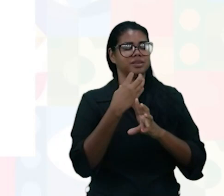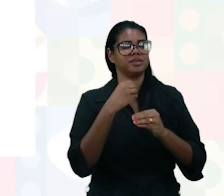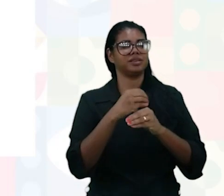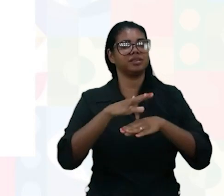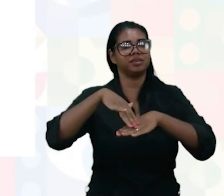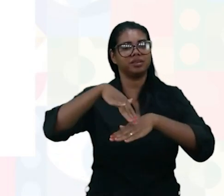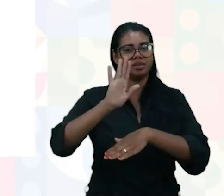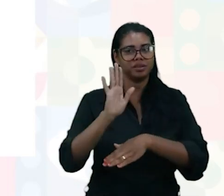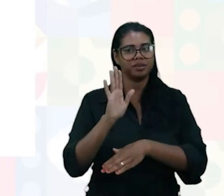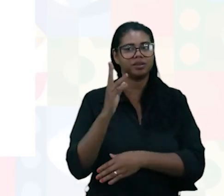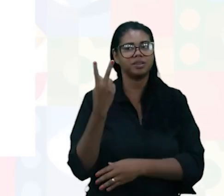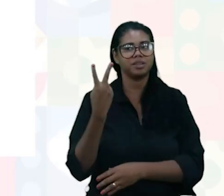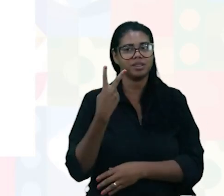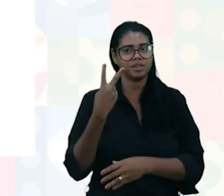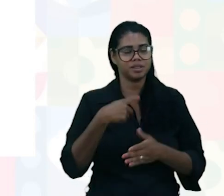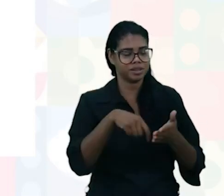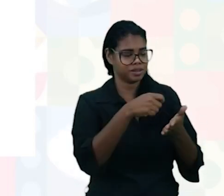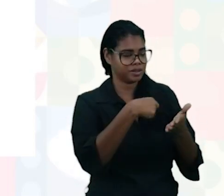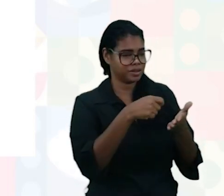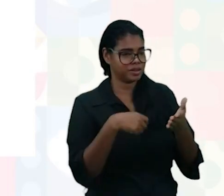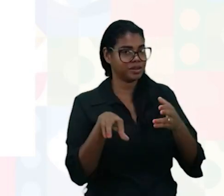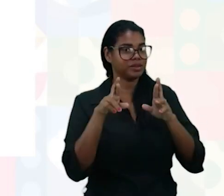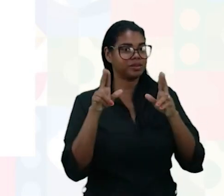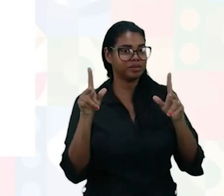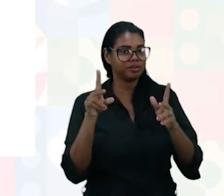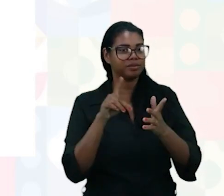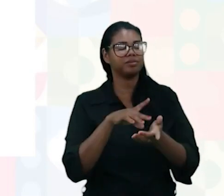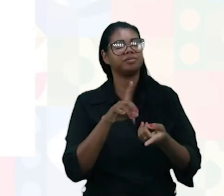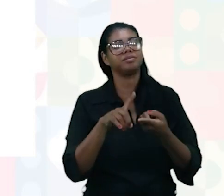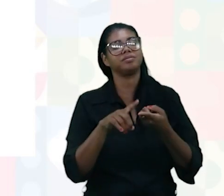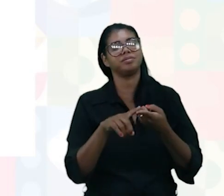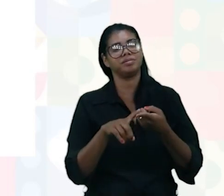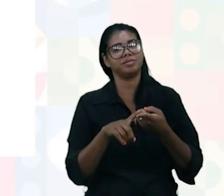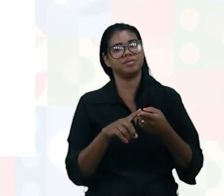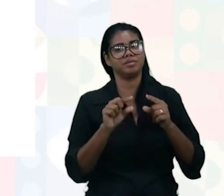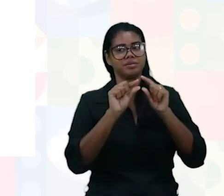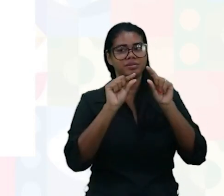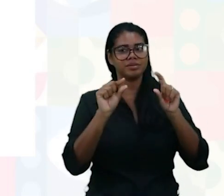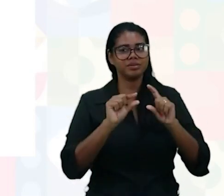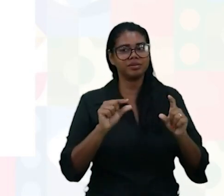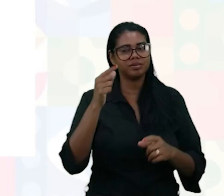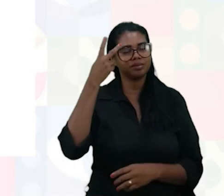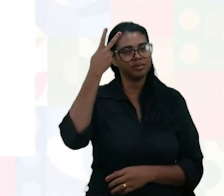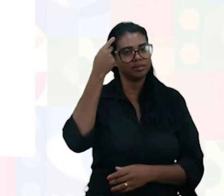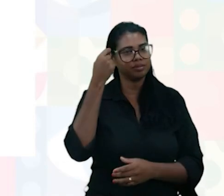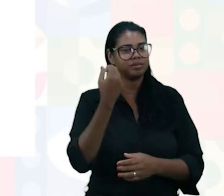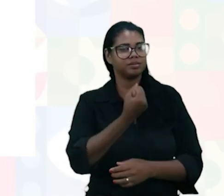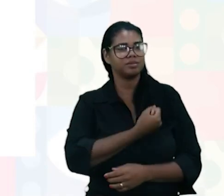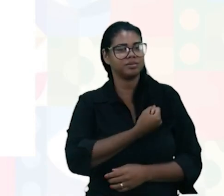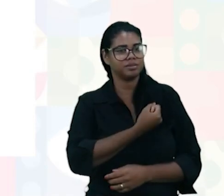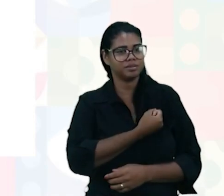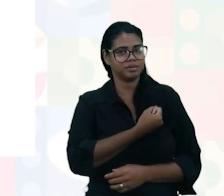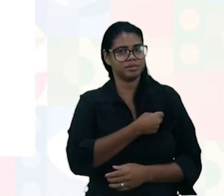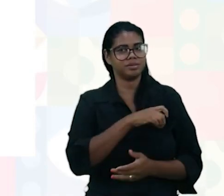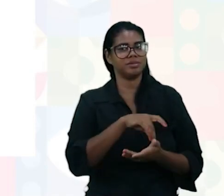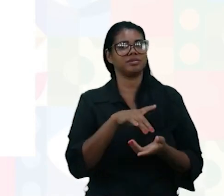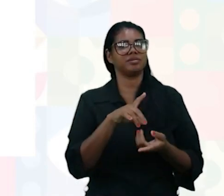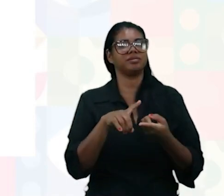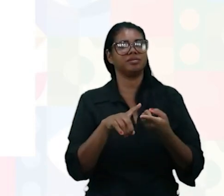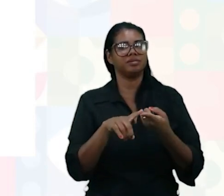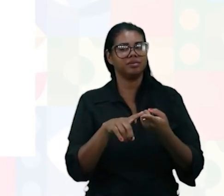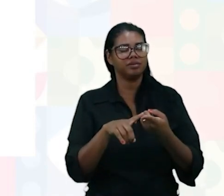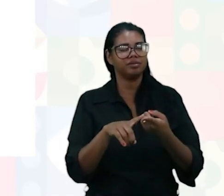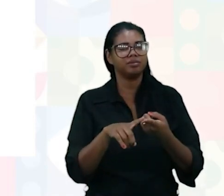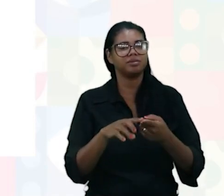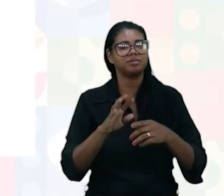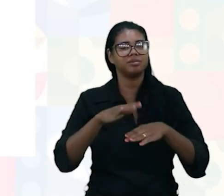mas são dois autores diferentes, então, durante a classificação vai ter aquela mesma, né, numeração, que vai ser ciências sociais,